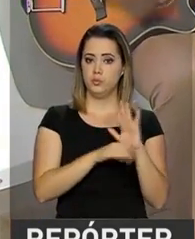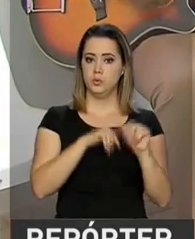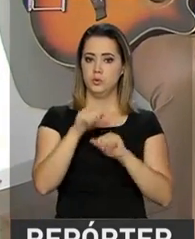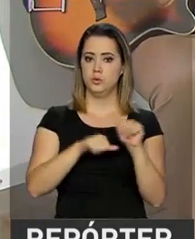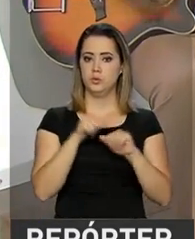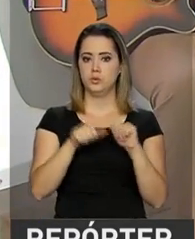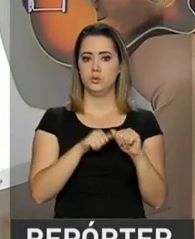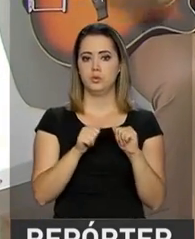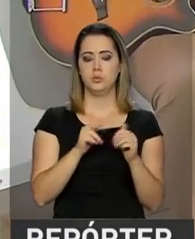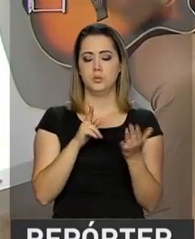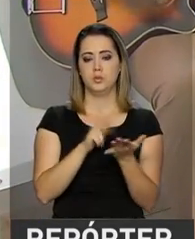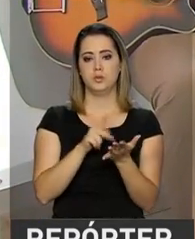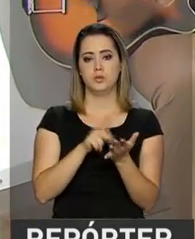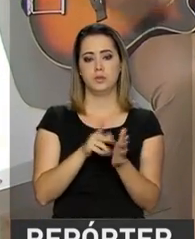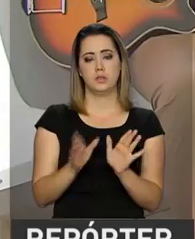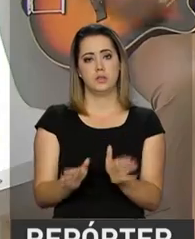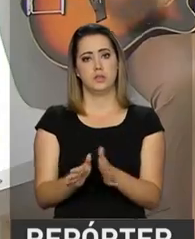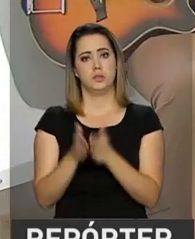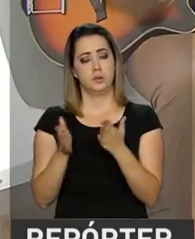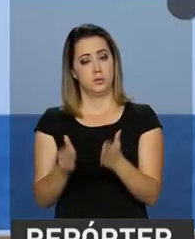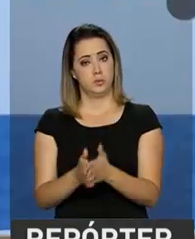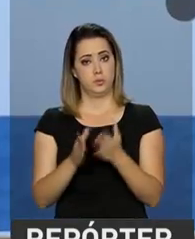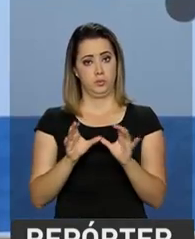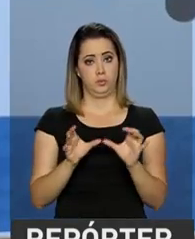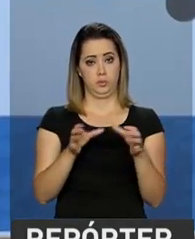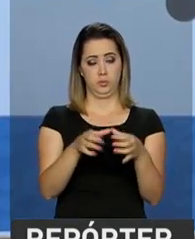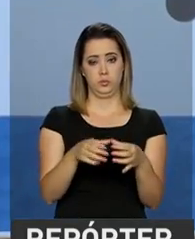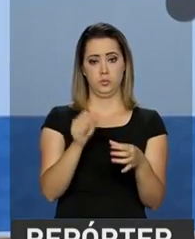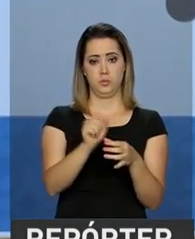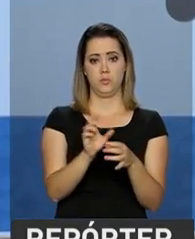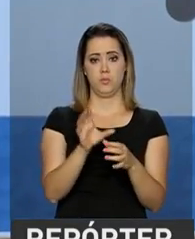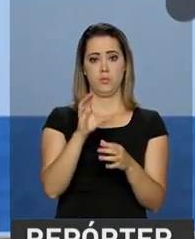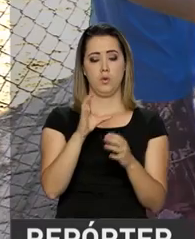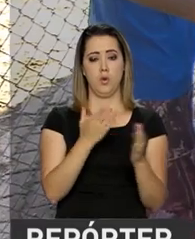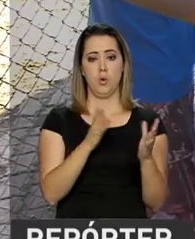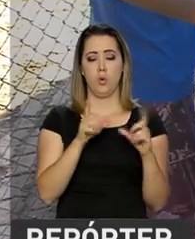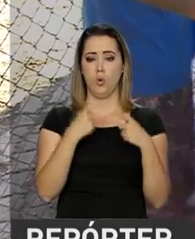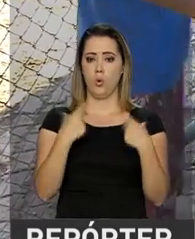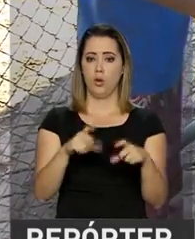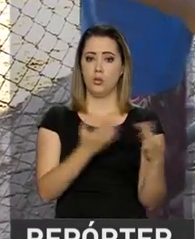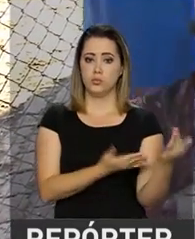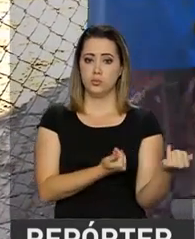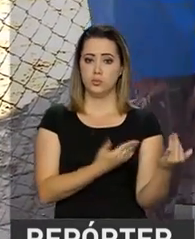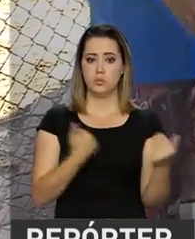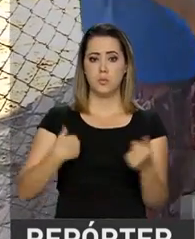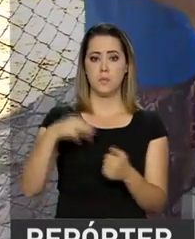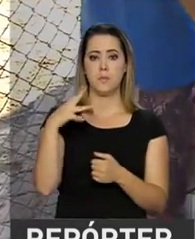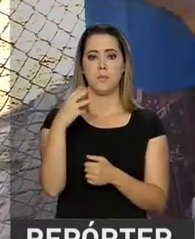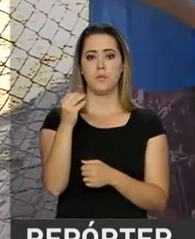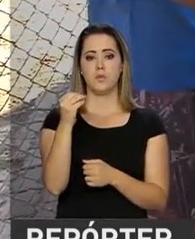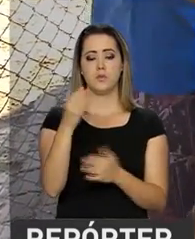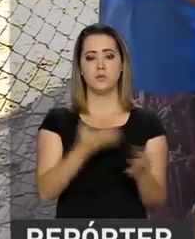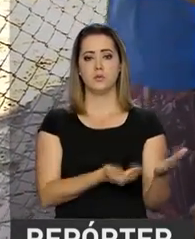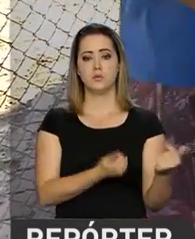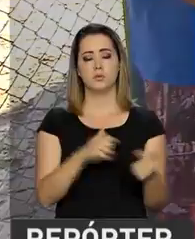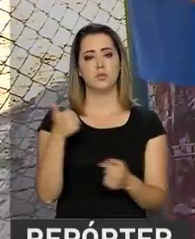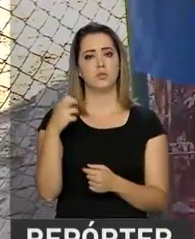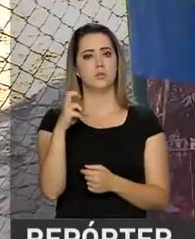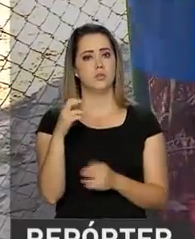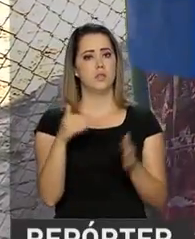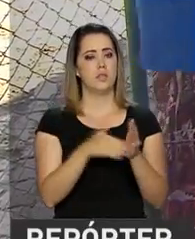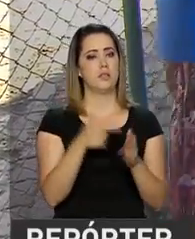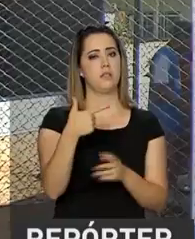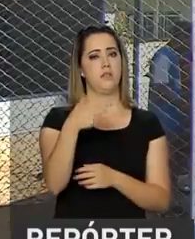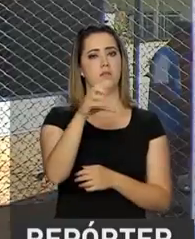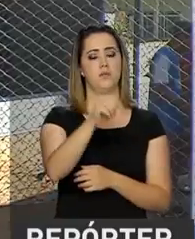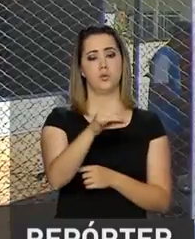a realidade da comunidade carente na estrutural. O Centro da Juventude atende mais de 300 jovens de 15 a